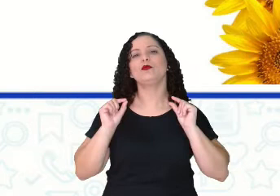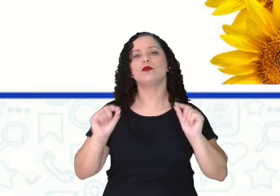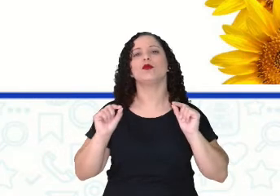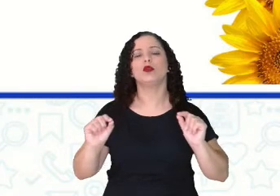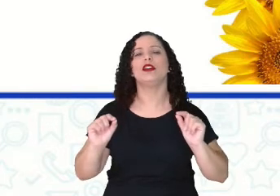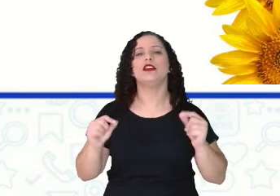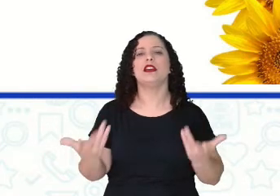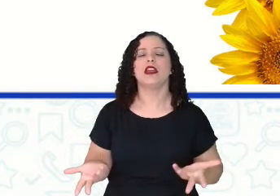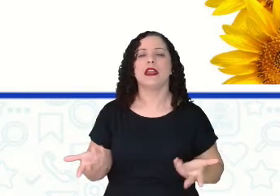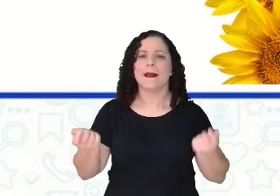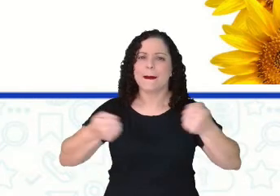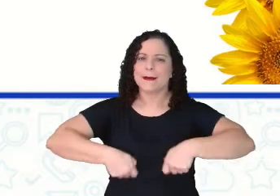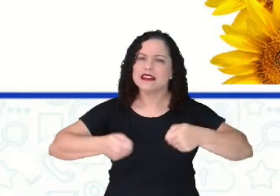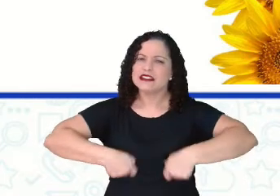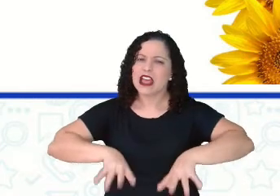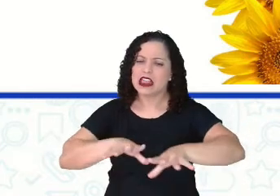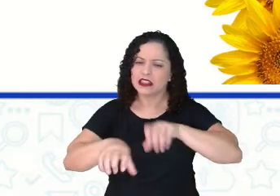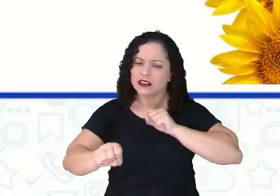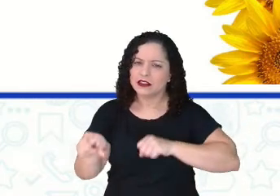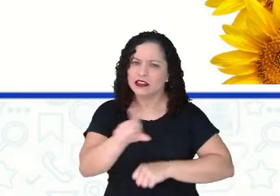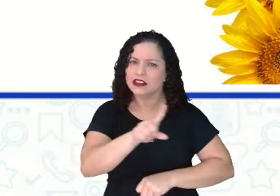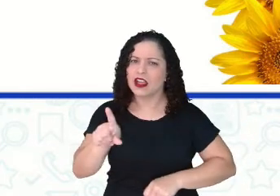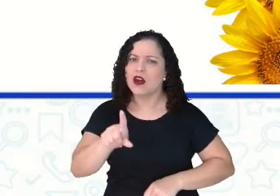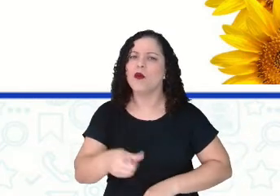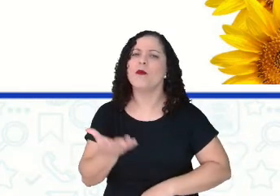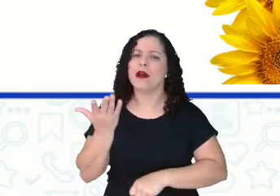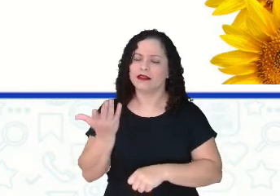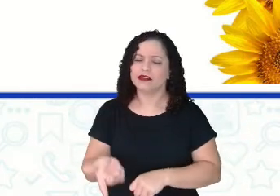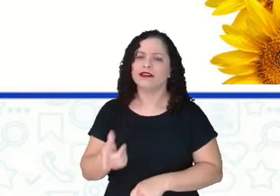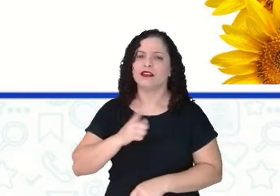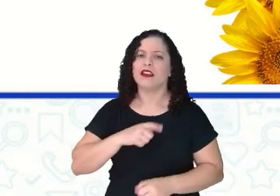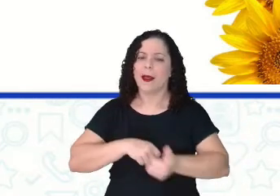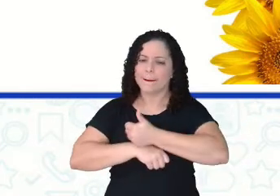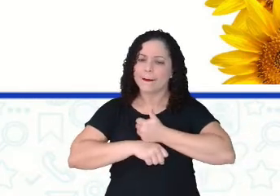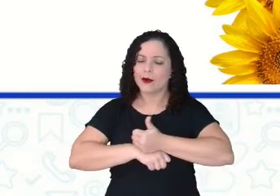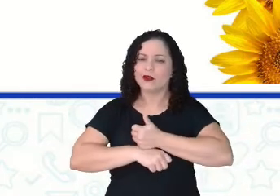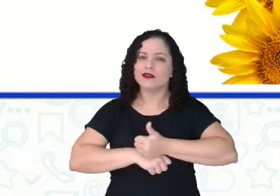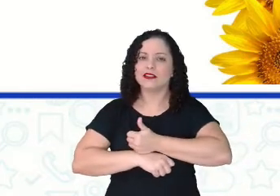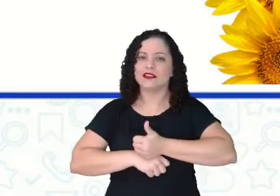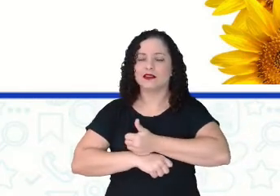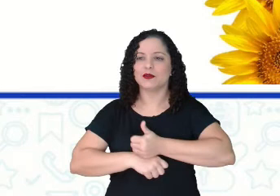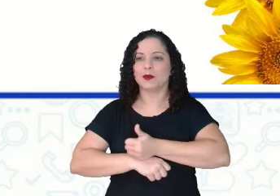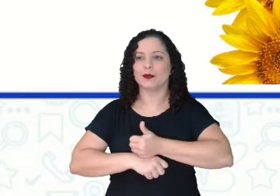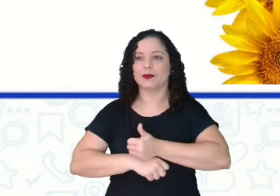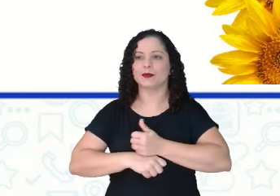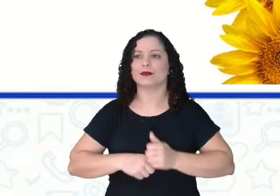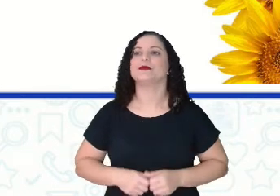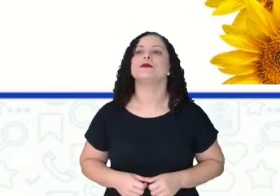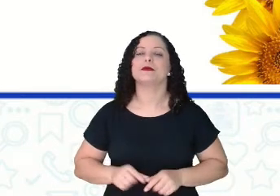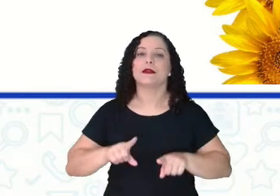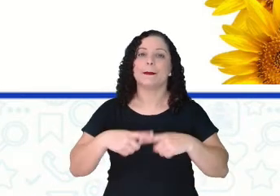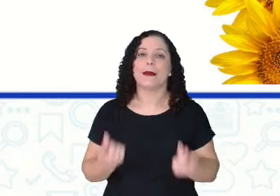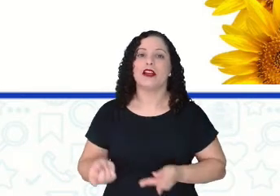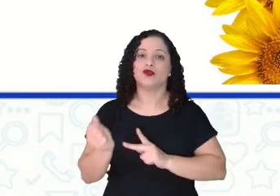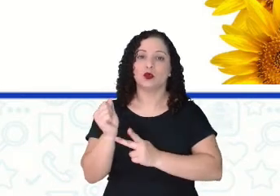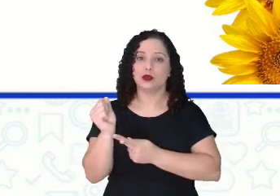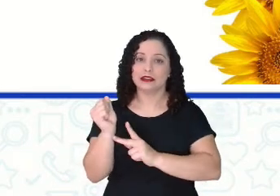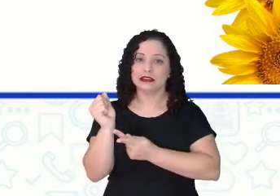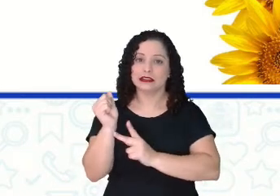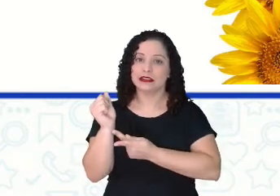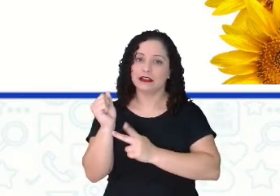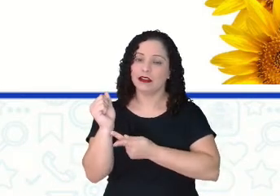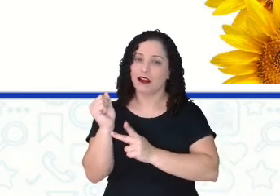diploma para o exercício da profissão. Segundo o sindicato da categoria, essa